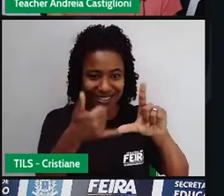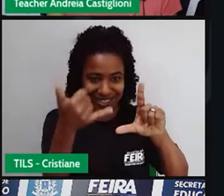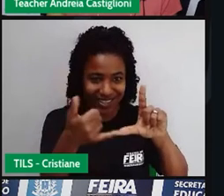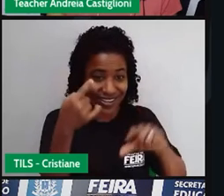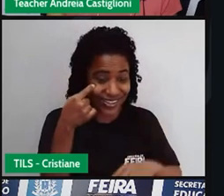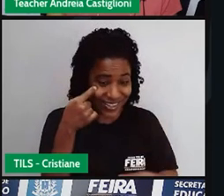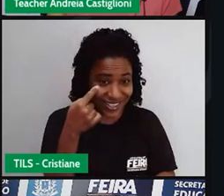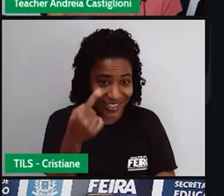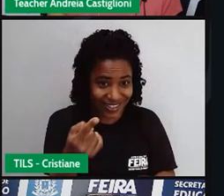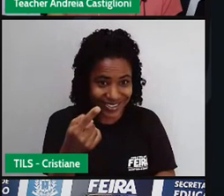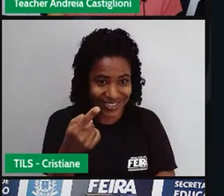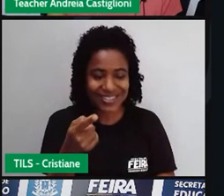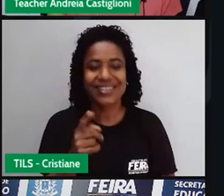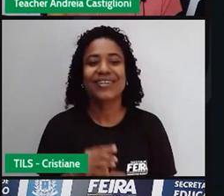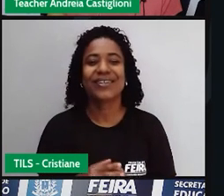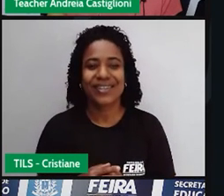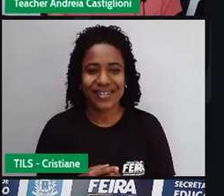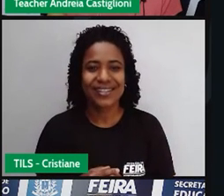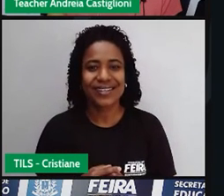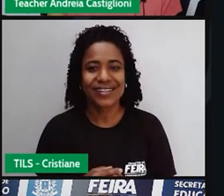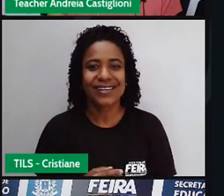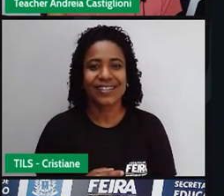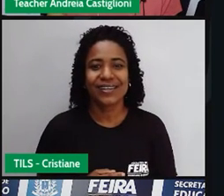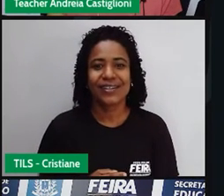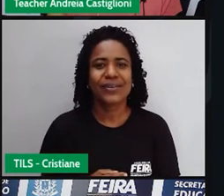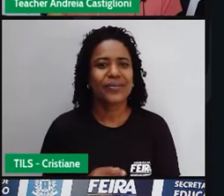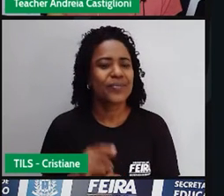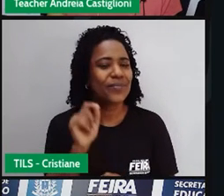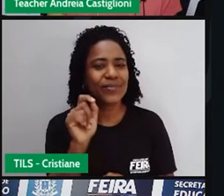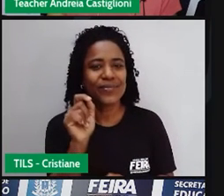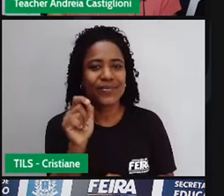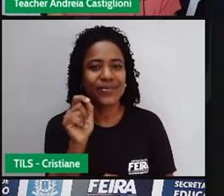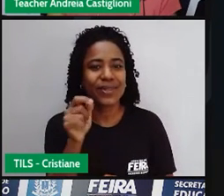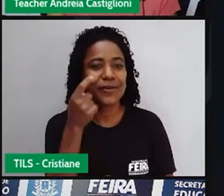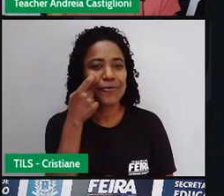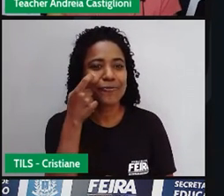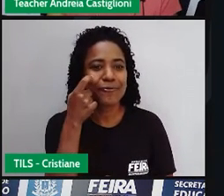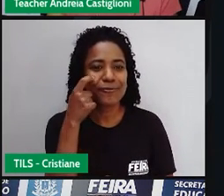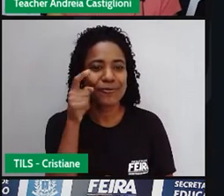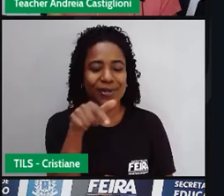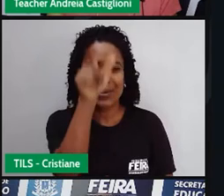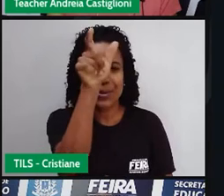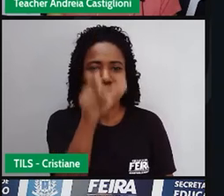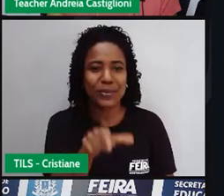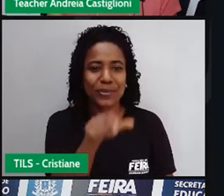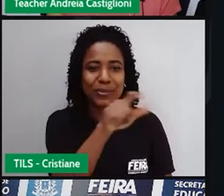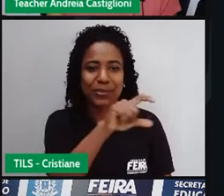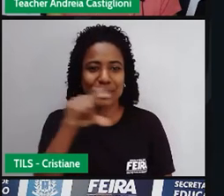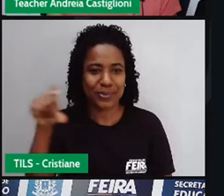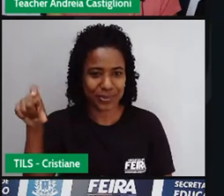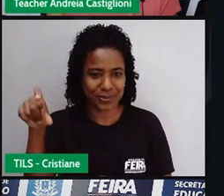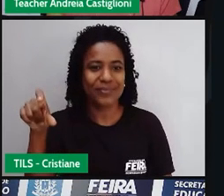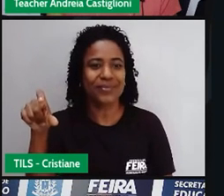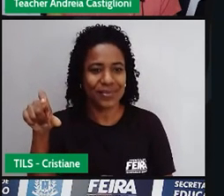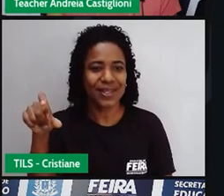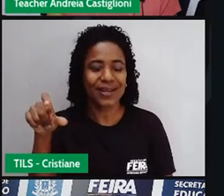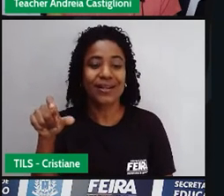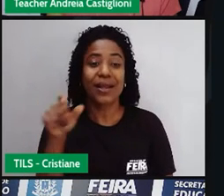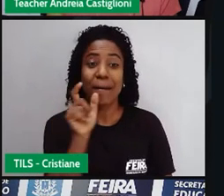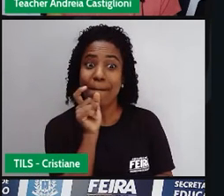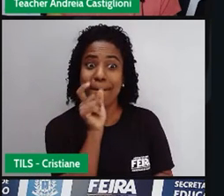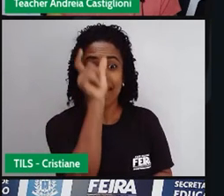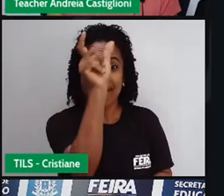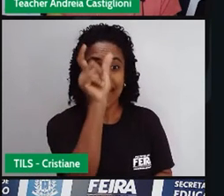então nós temos aqui uma crossword a balcão e next Story o nós temos uma